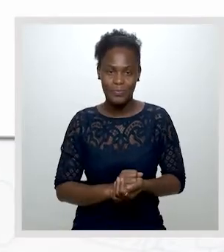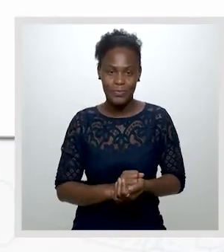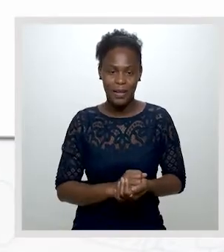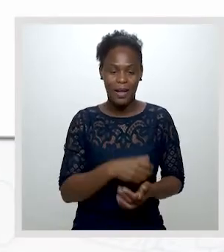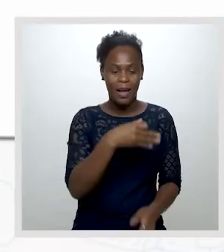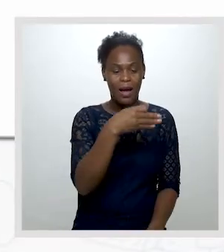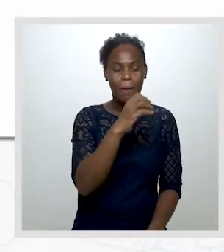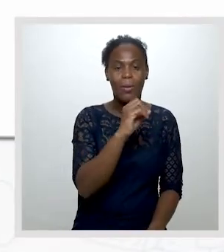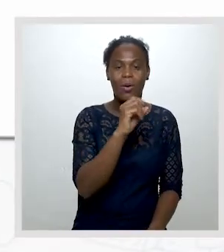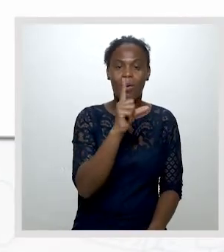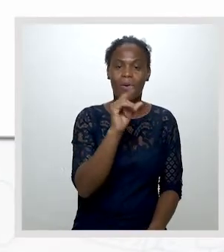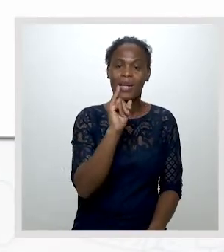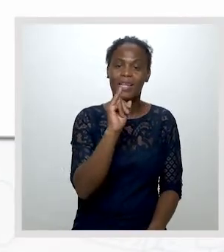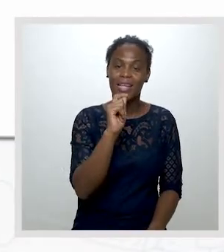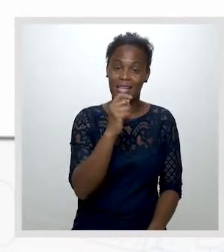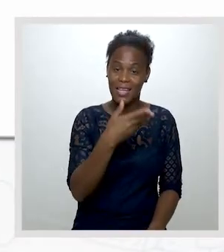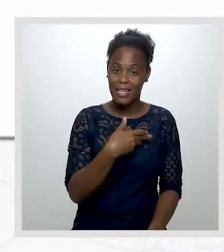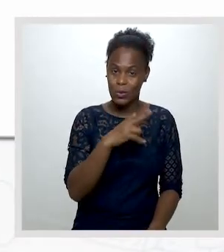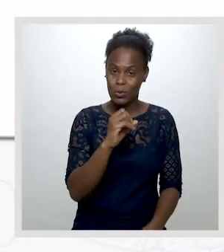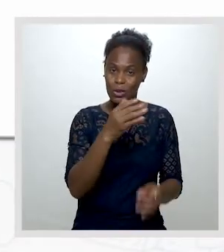poliedros. Resumindo,